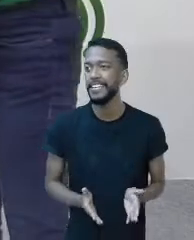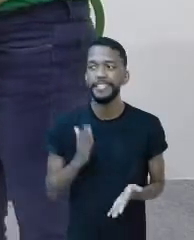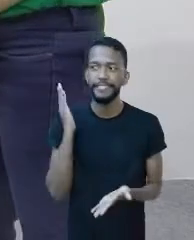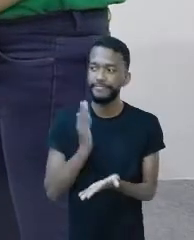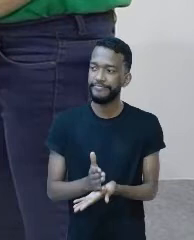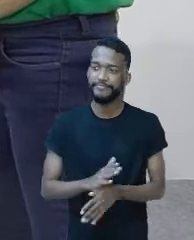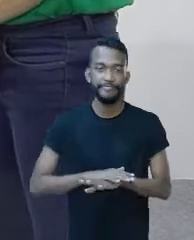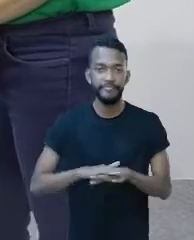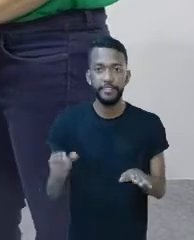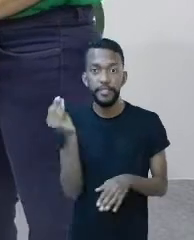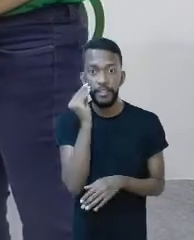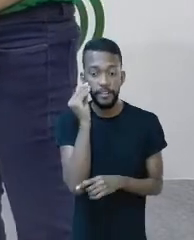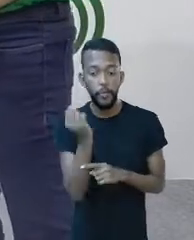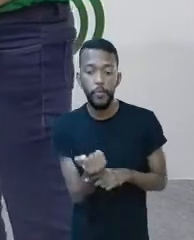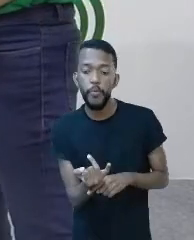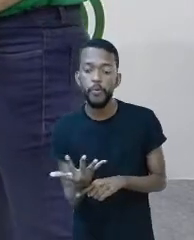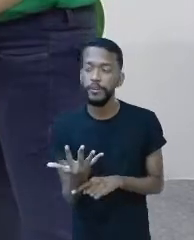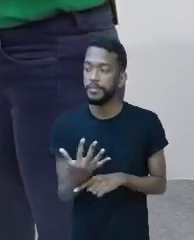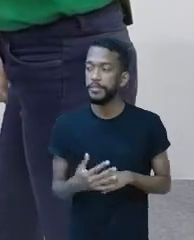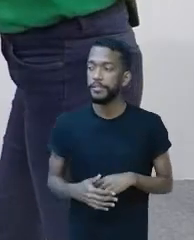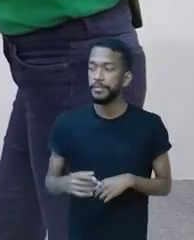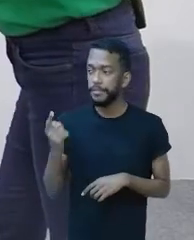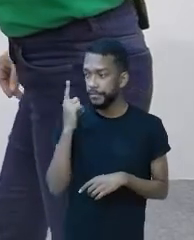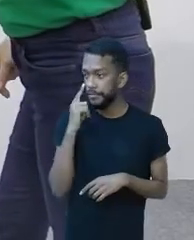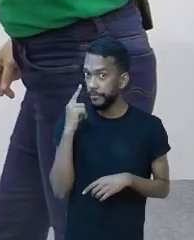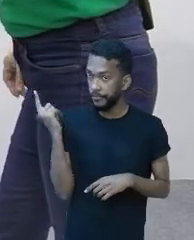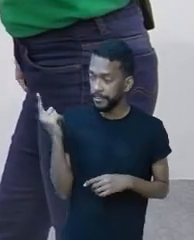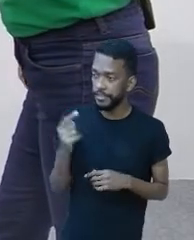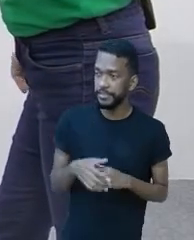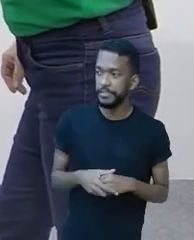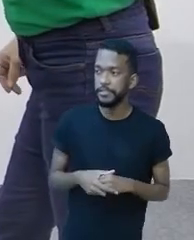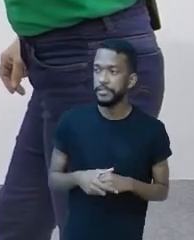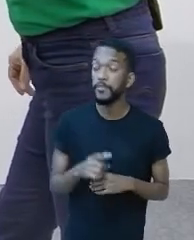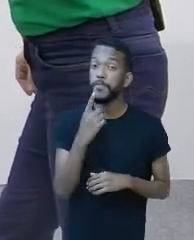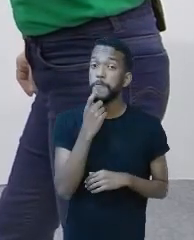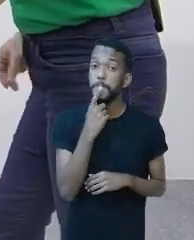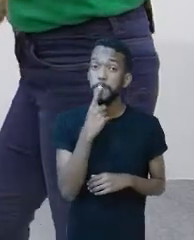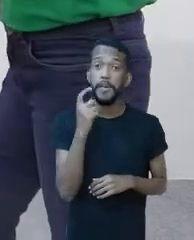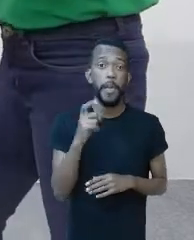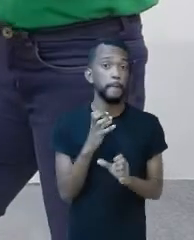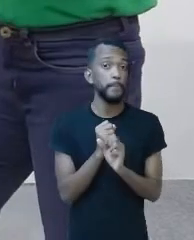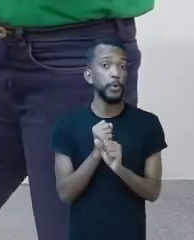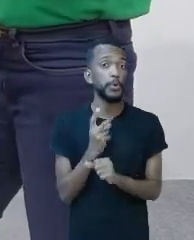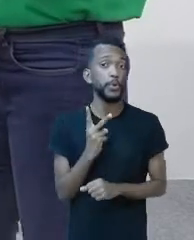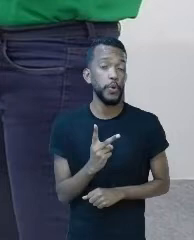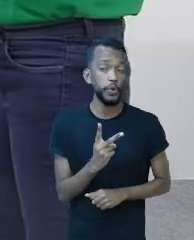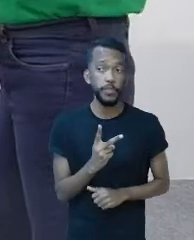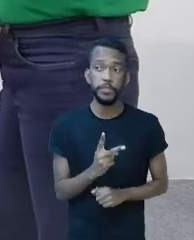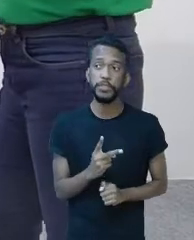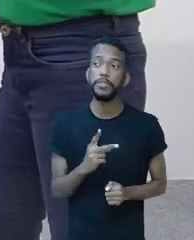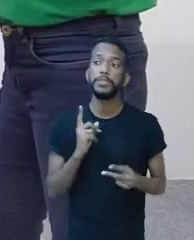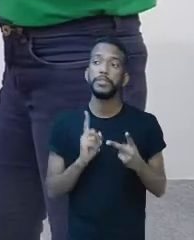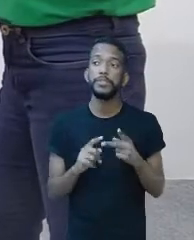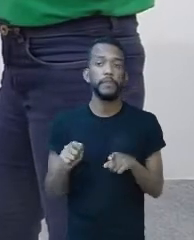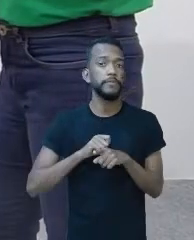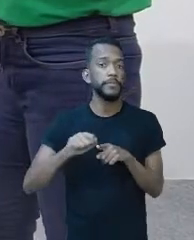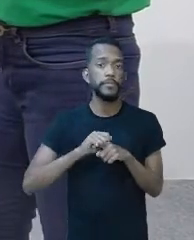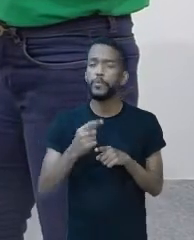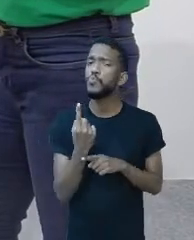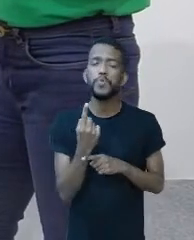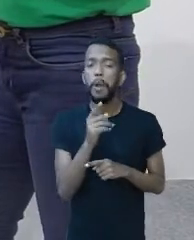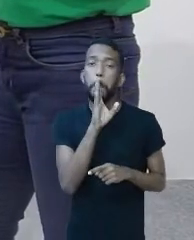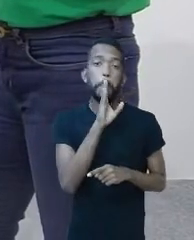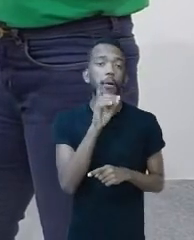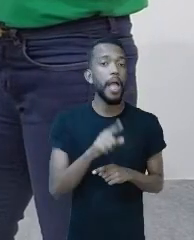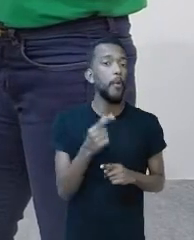Encerrou o jogo. Vamos fazer a contagem. Pois é, Sandra. O vermelho vale 2 pontos. E o sem estar pintado vale 1